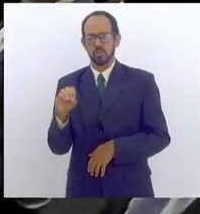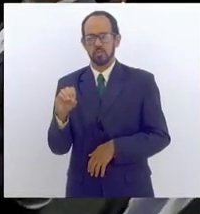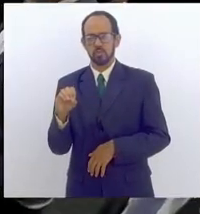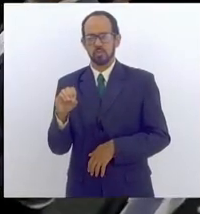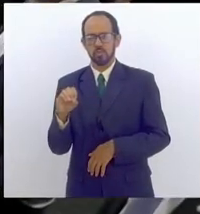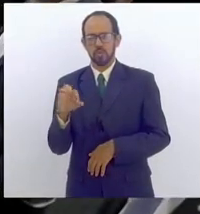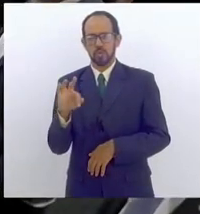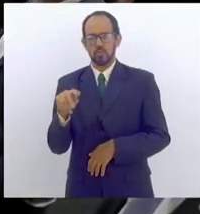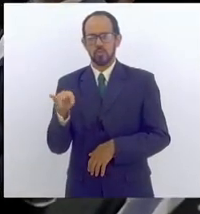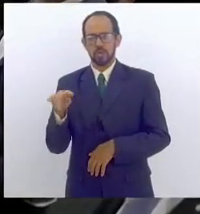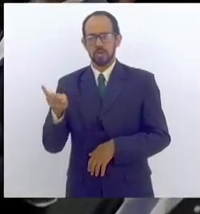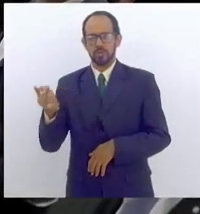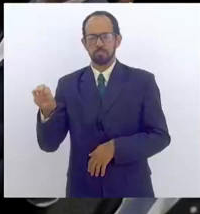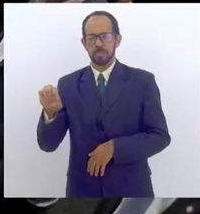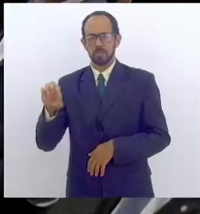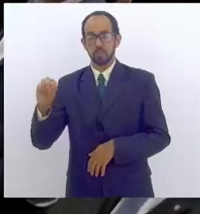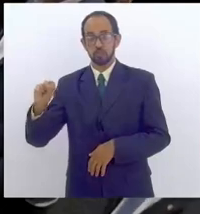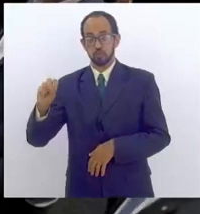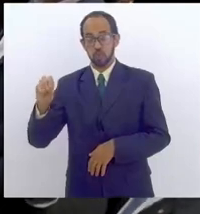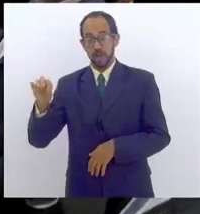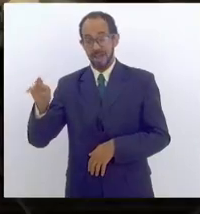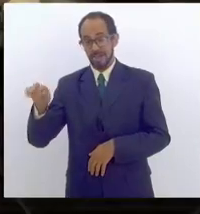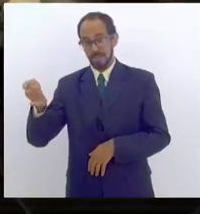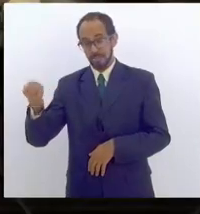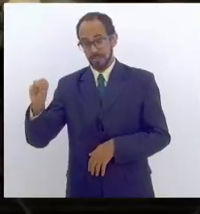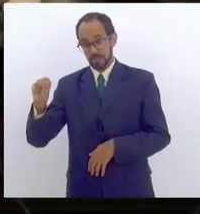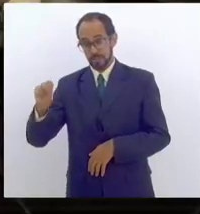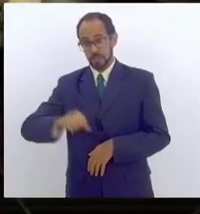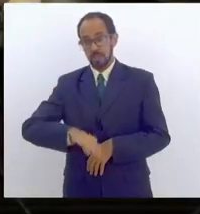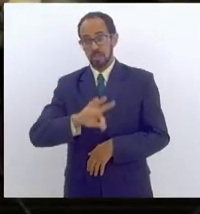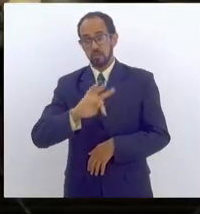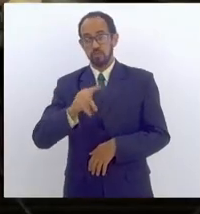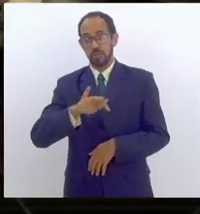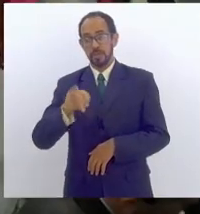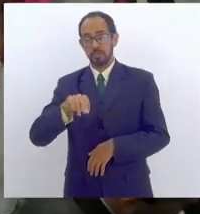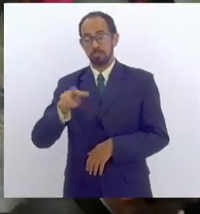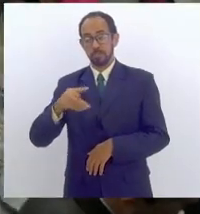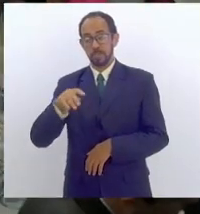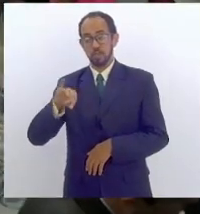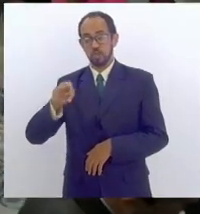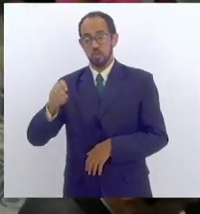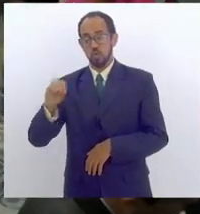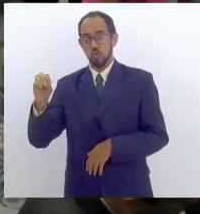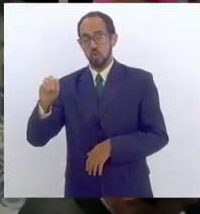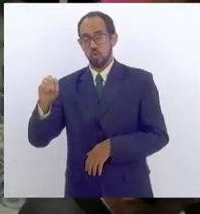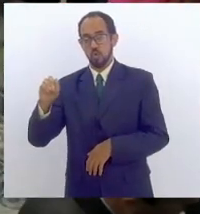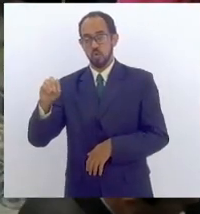Felipe Soares, presente, Felipinho Raves,